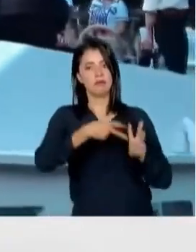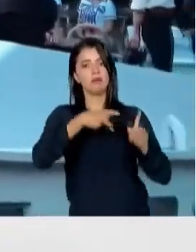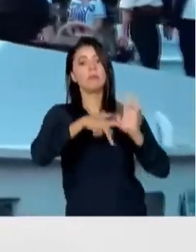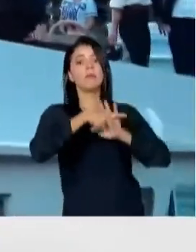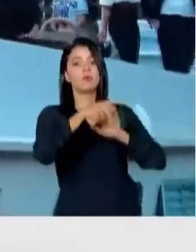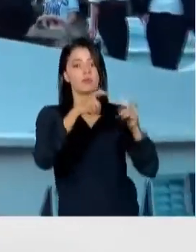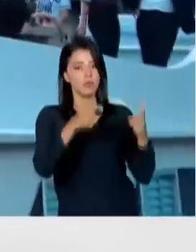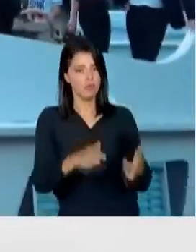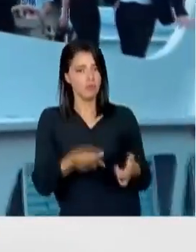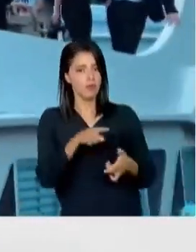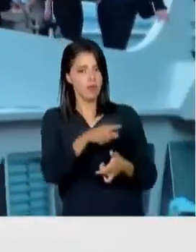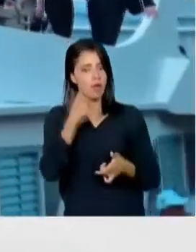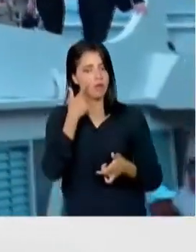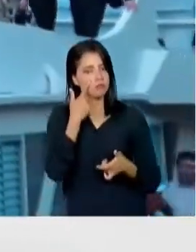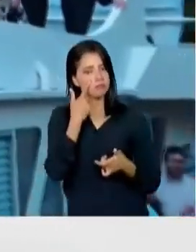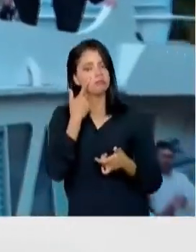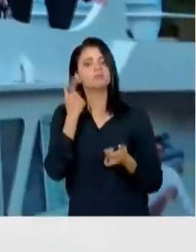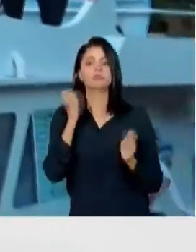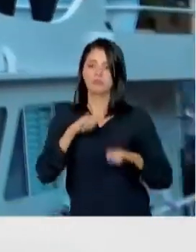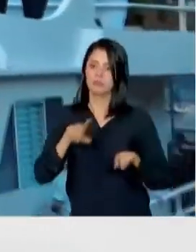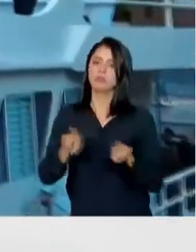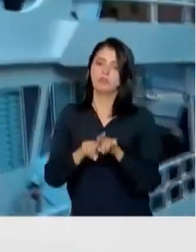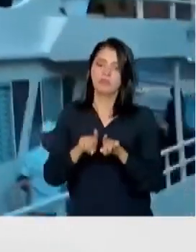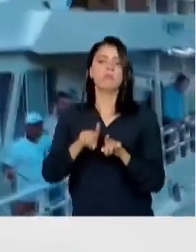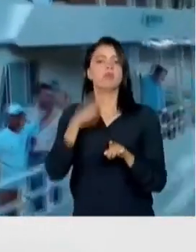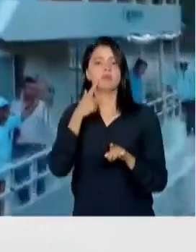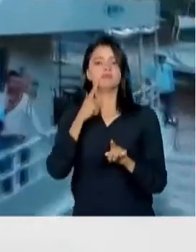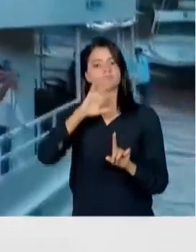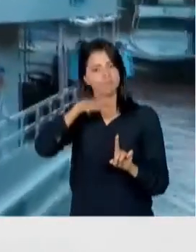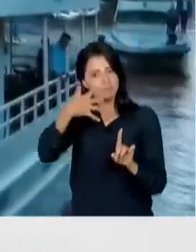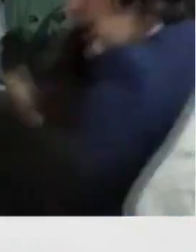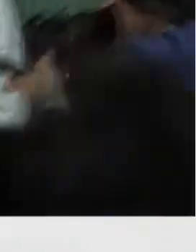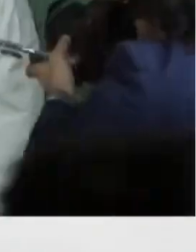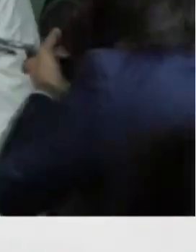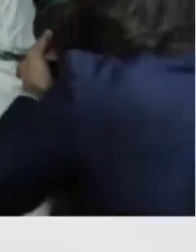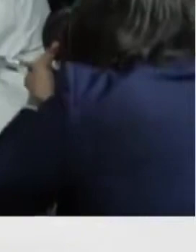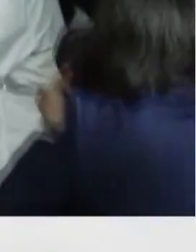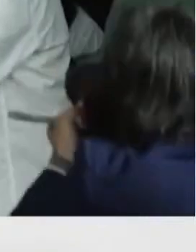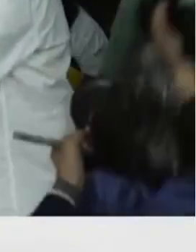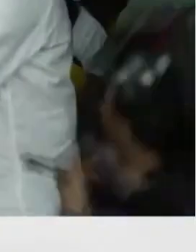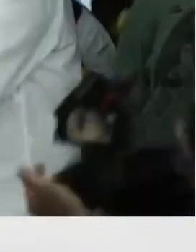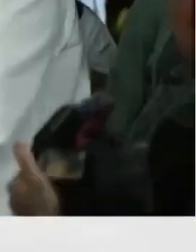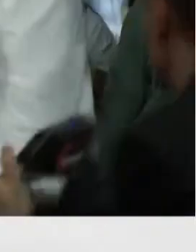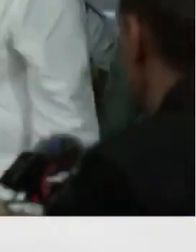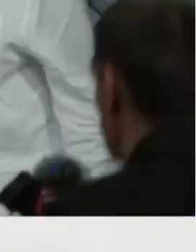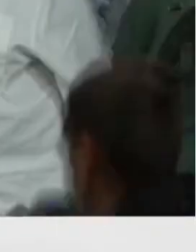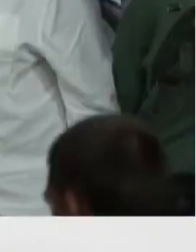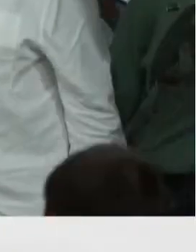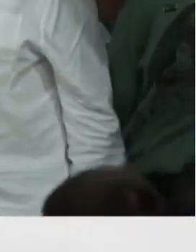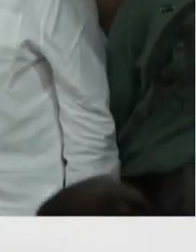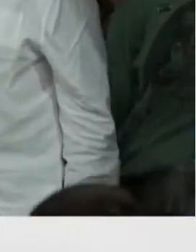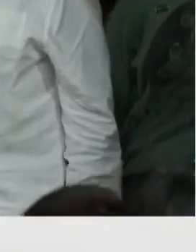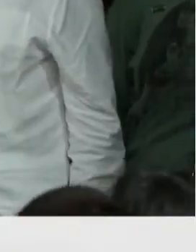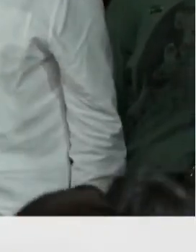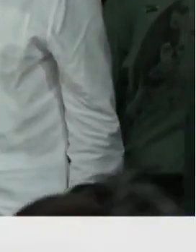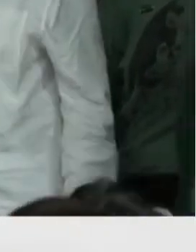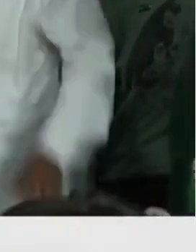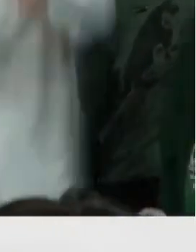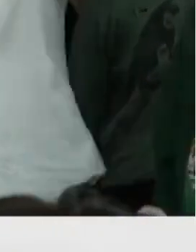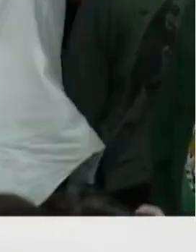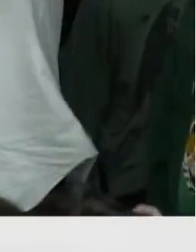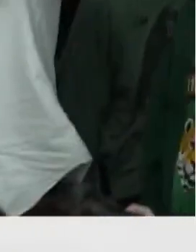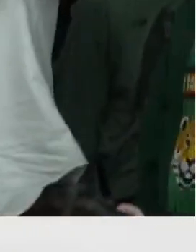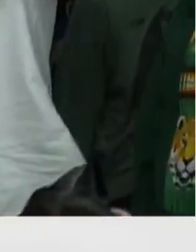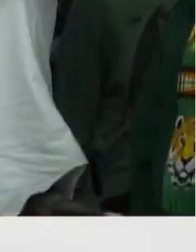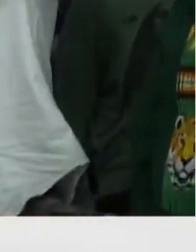recebeu lá no palácio quando ele não era ainda não tinha voltado a a presidência no Brasil mas uma